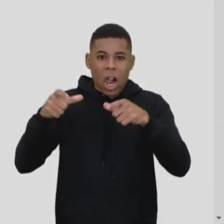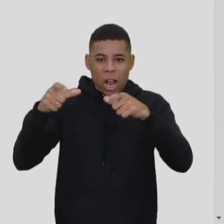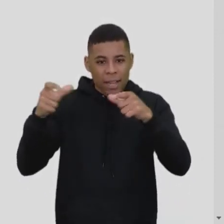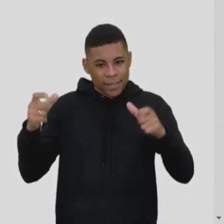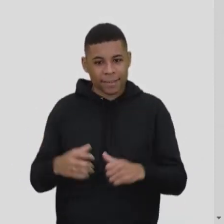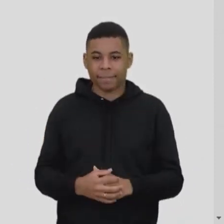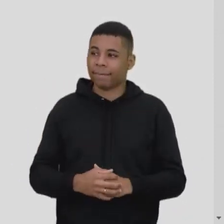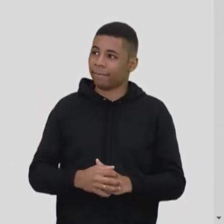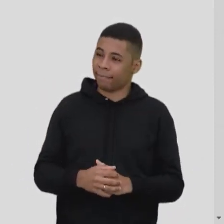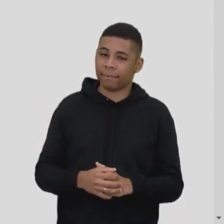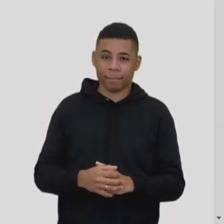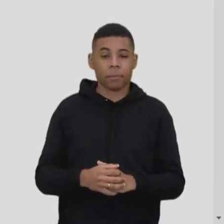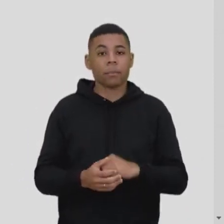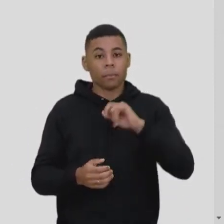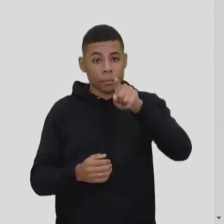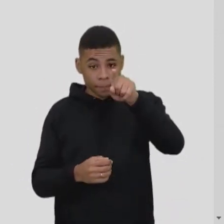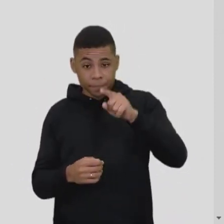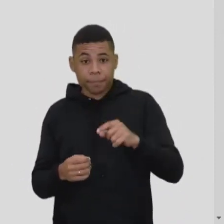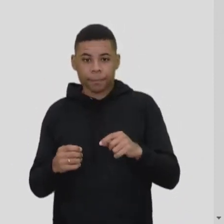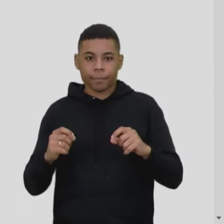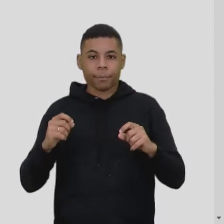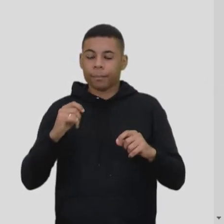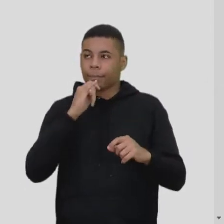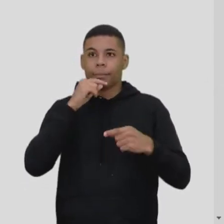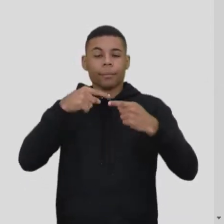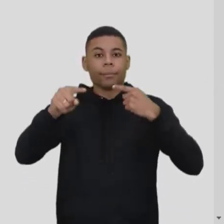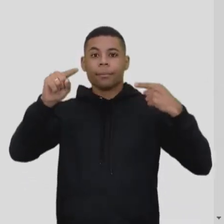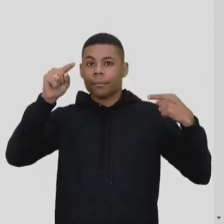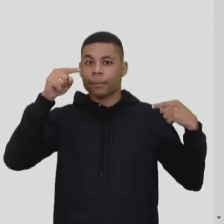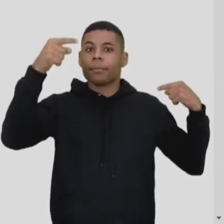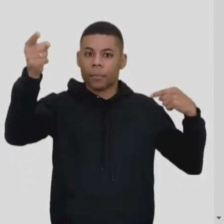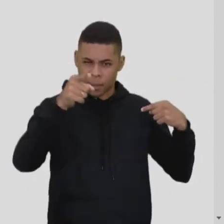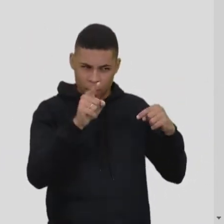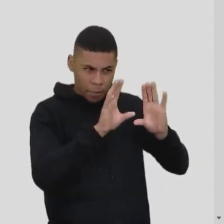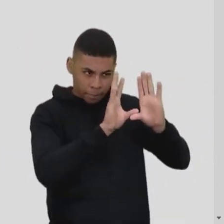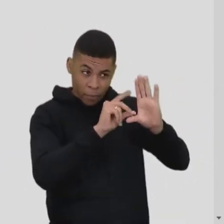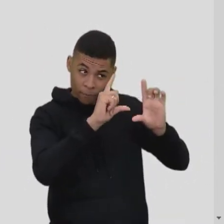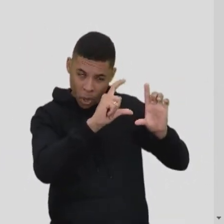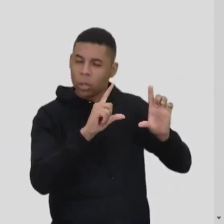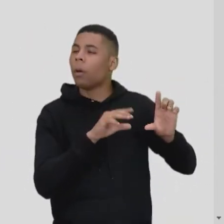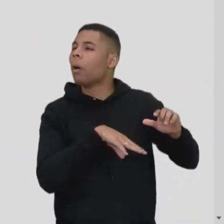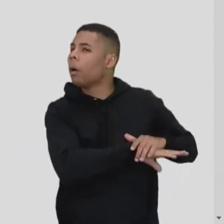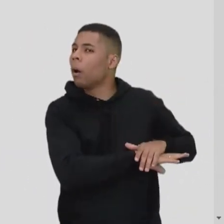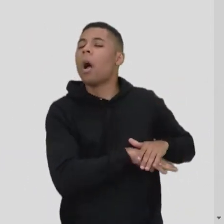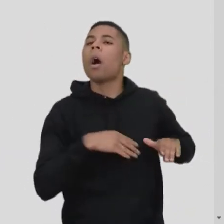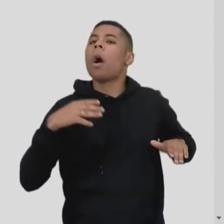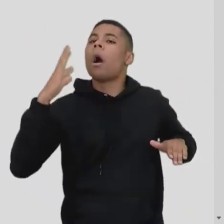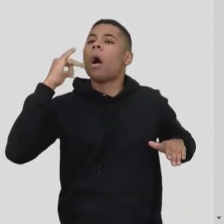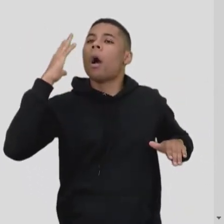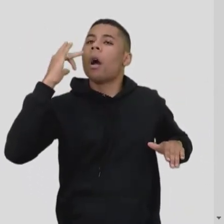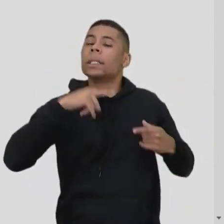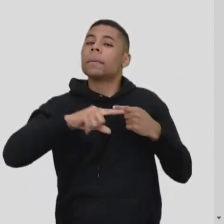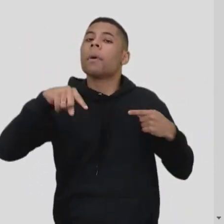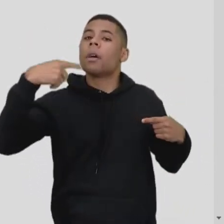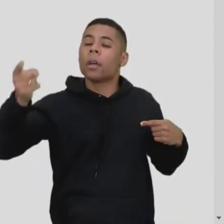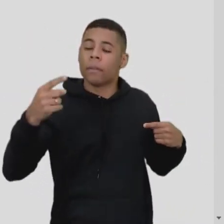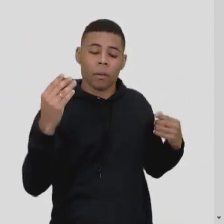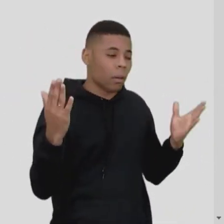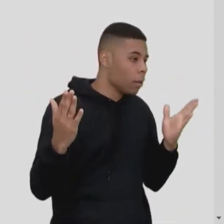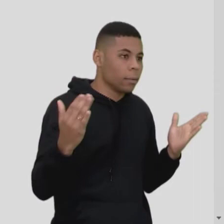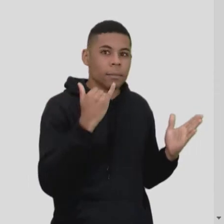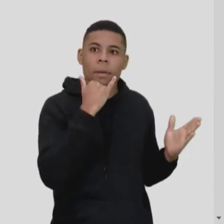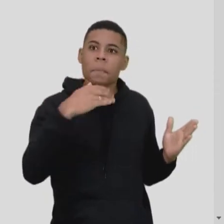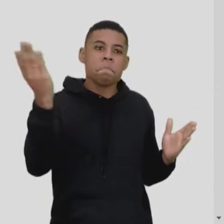Então, né, se você abrir semana que vem, né, vai estar aí uma projeção aí de mais de 7 bilhões e